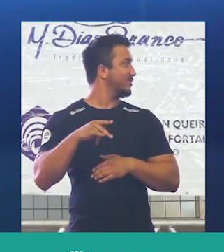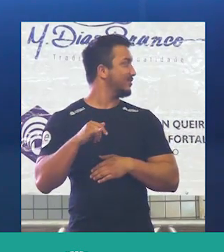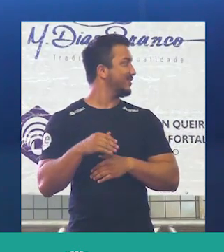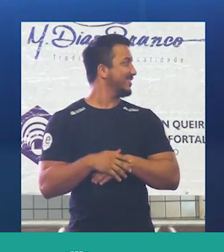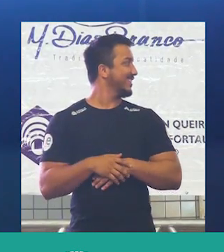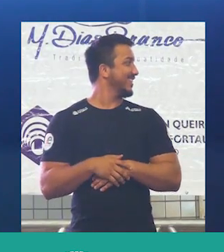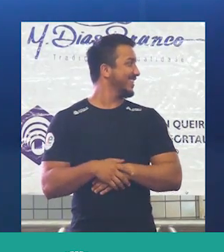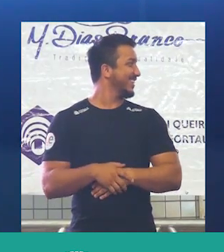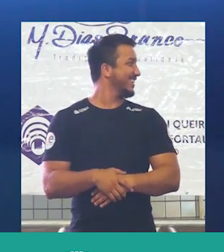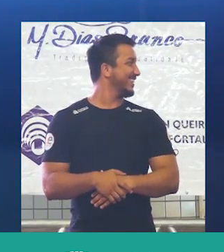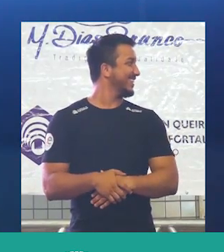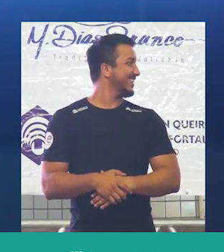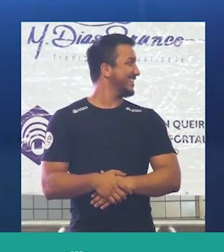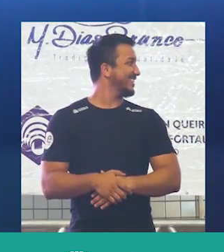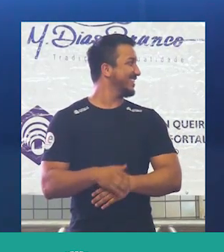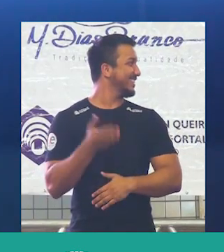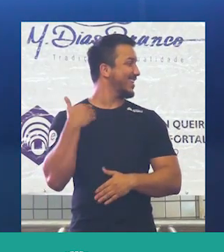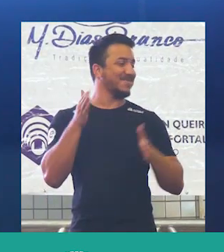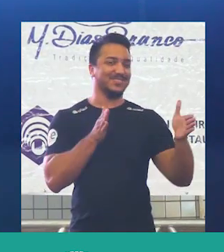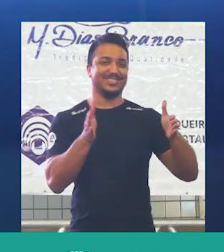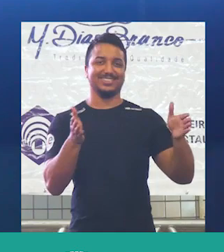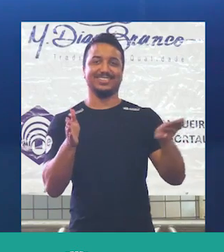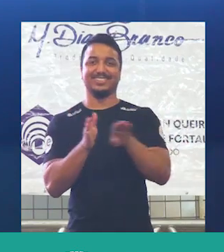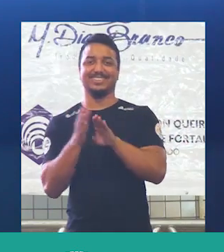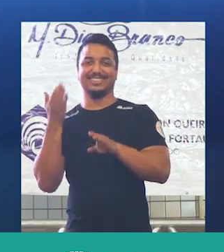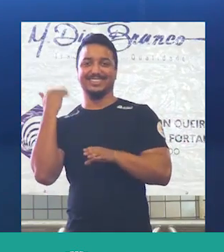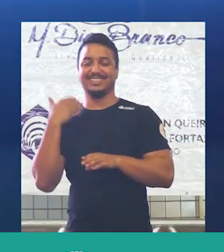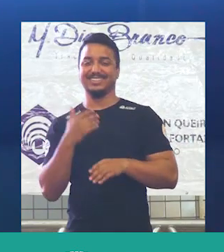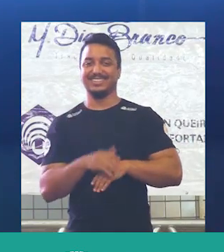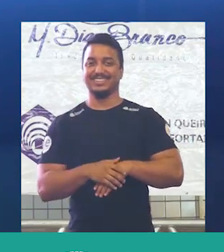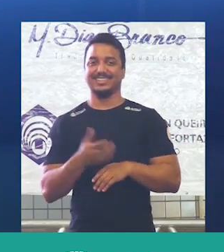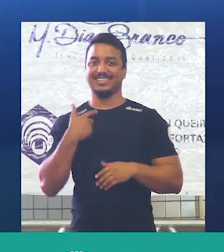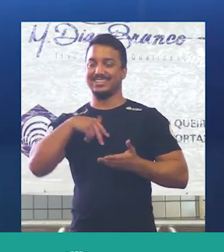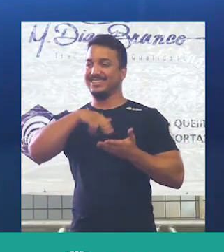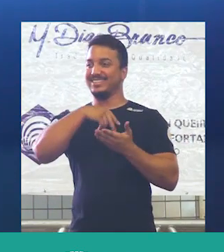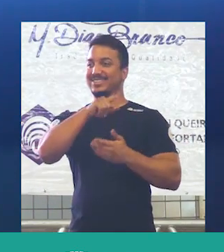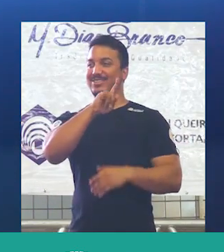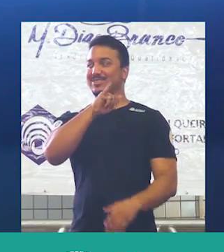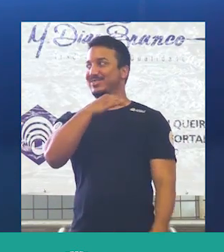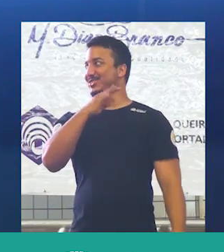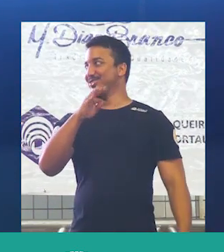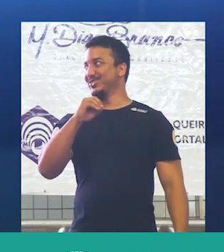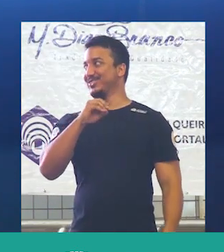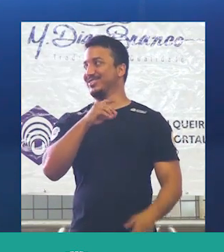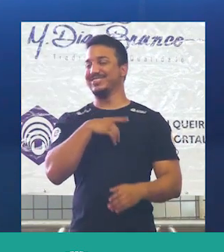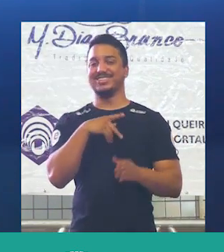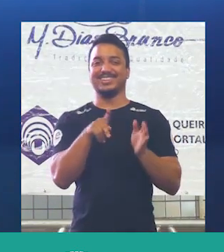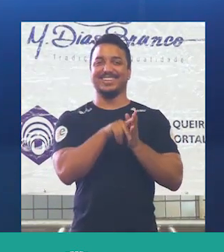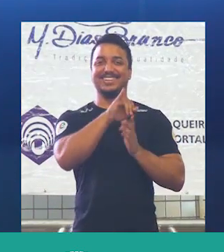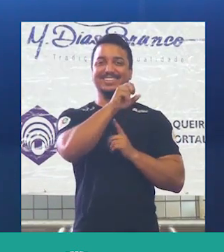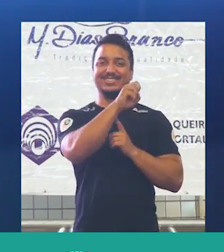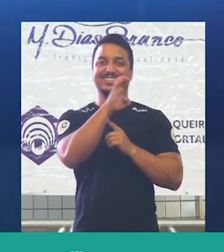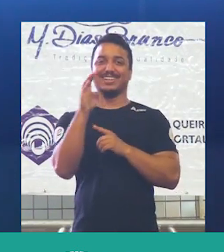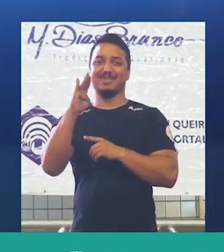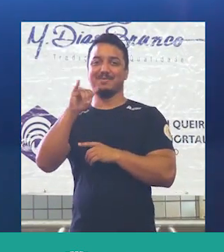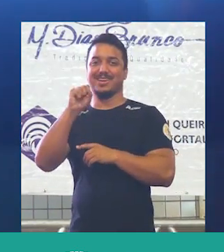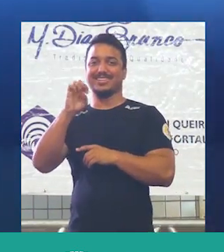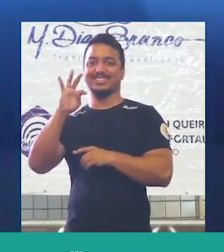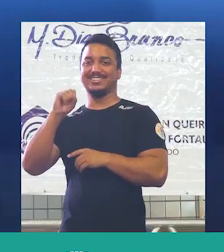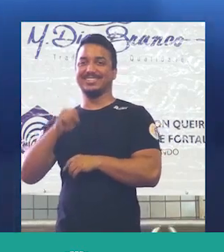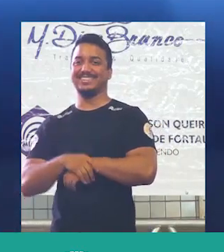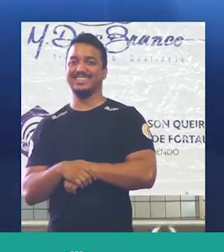Lauper? É porque isso aí é da nossa época, né? Quando a gente ia dançar lá no Gigantão Zé Basto. Radiado.